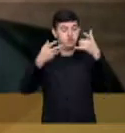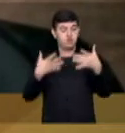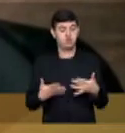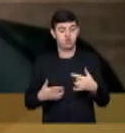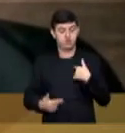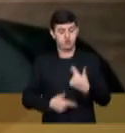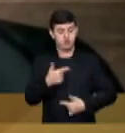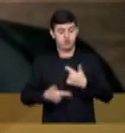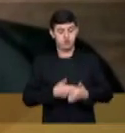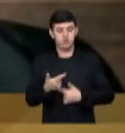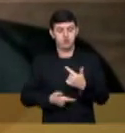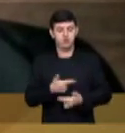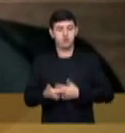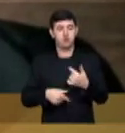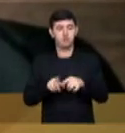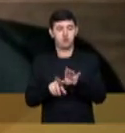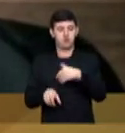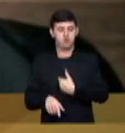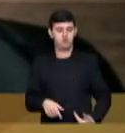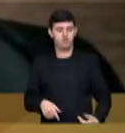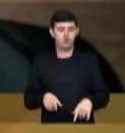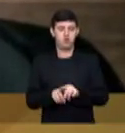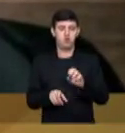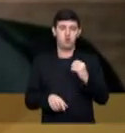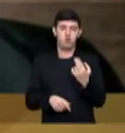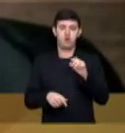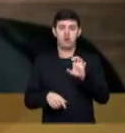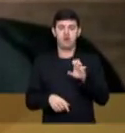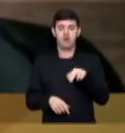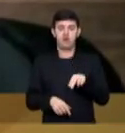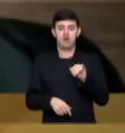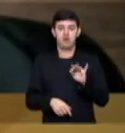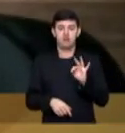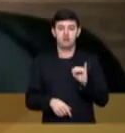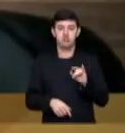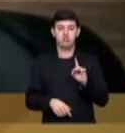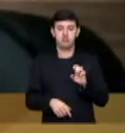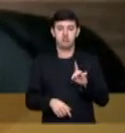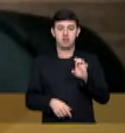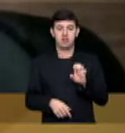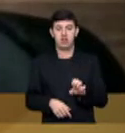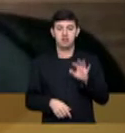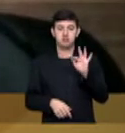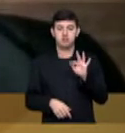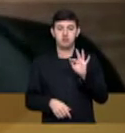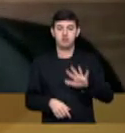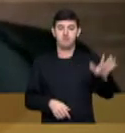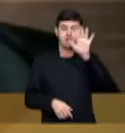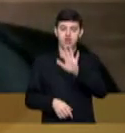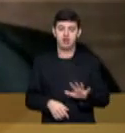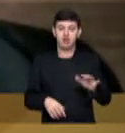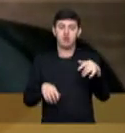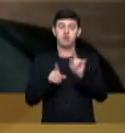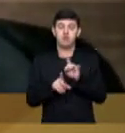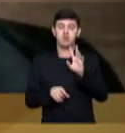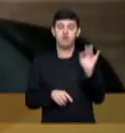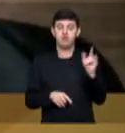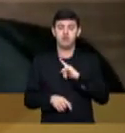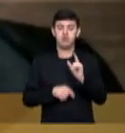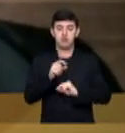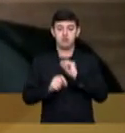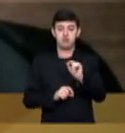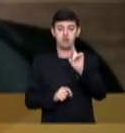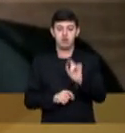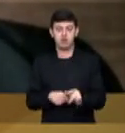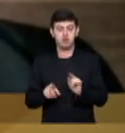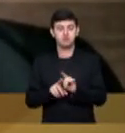o governo das entidades federativas poderá promover ações que devem, pelo menos, mitigar